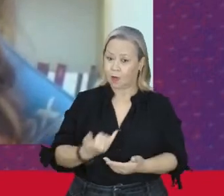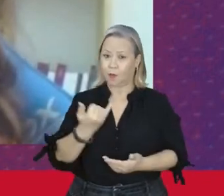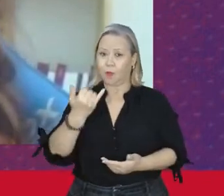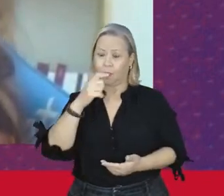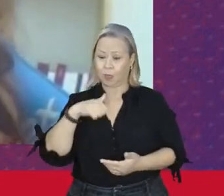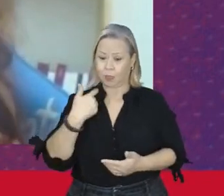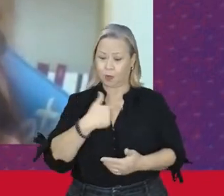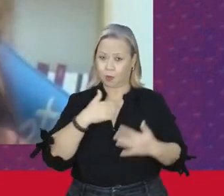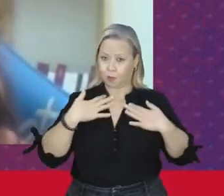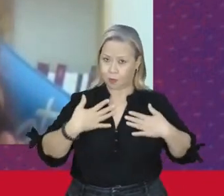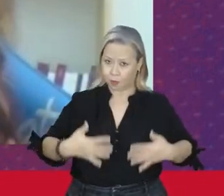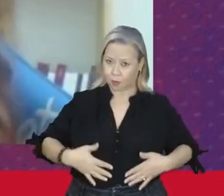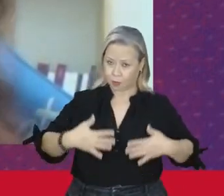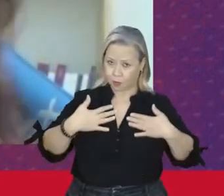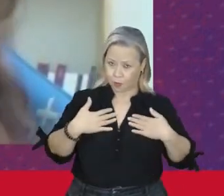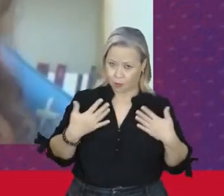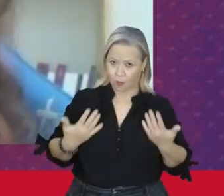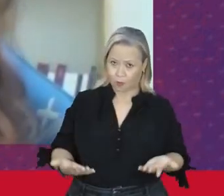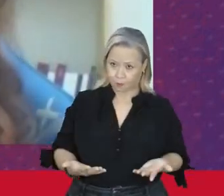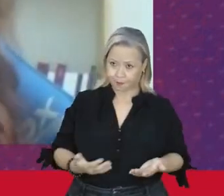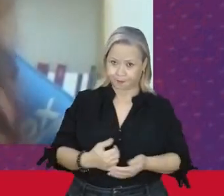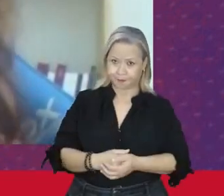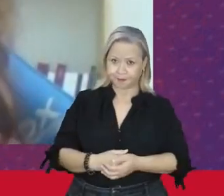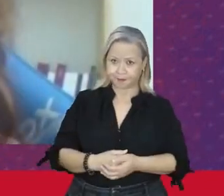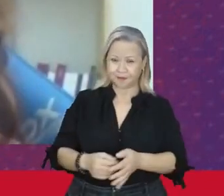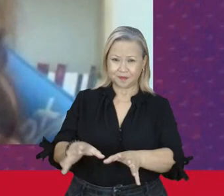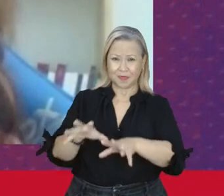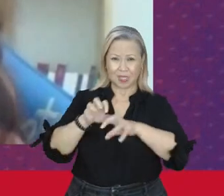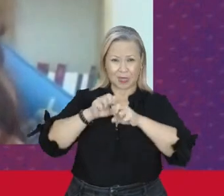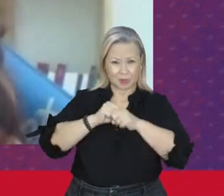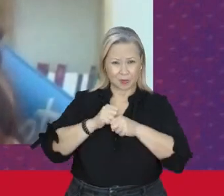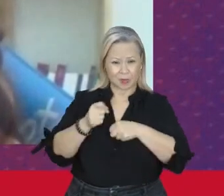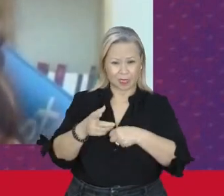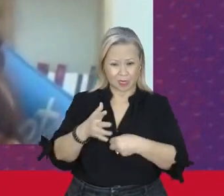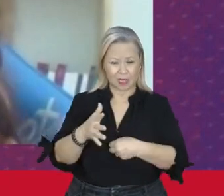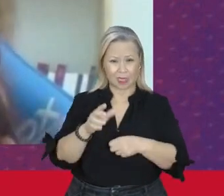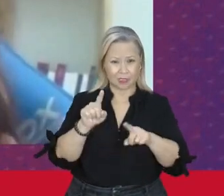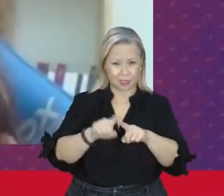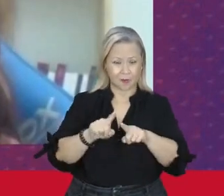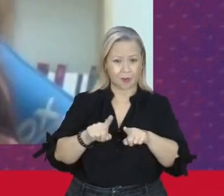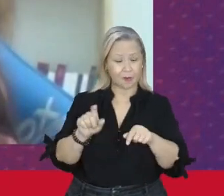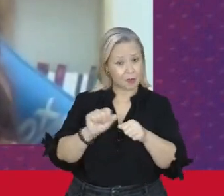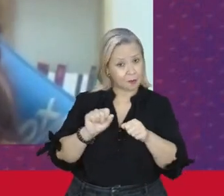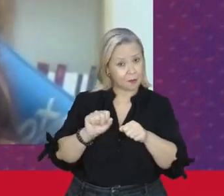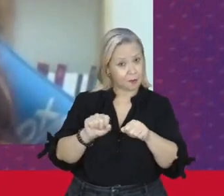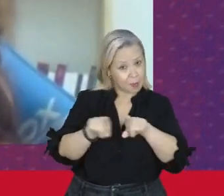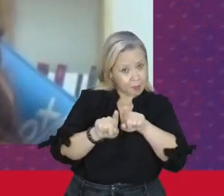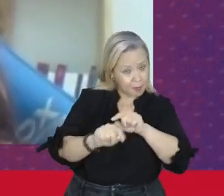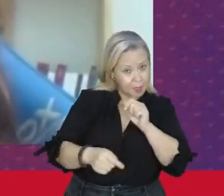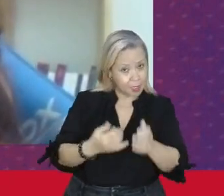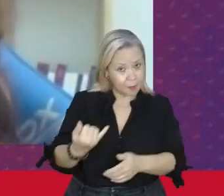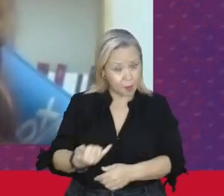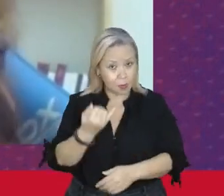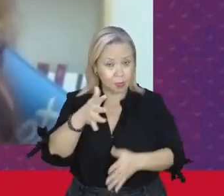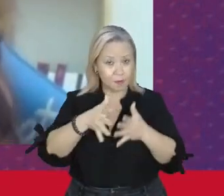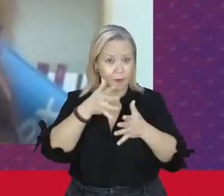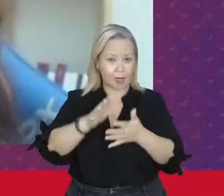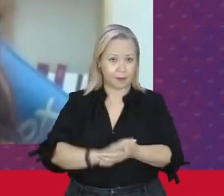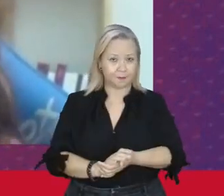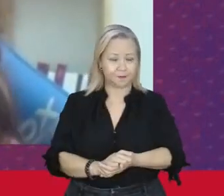para o nosso corpo, né, vem contaminado também com esse veneno. Então, o direito que a gente precisa discutir em